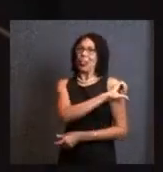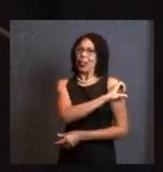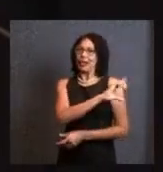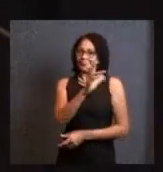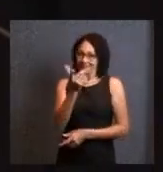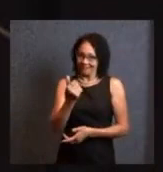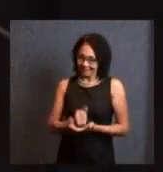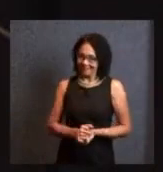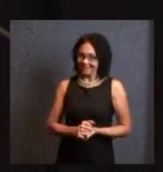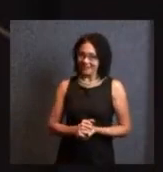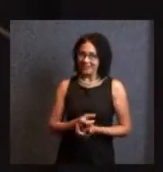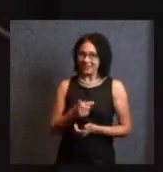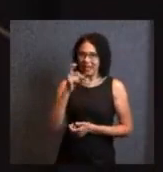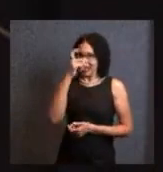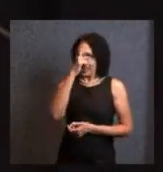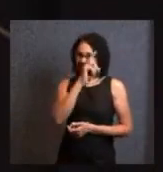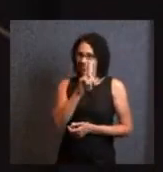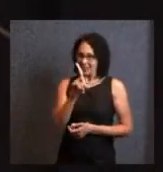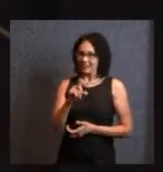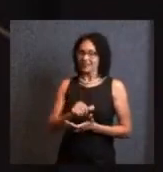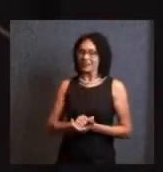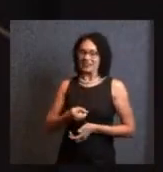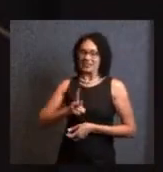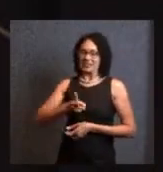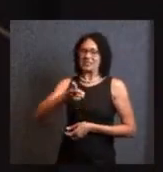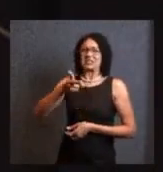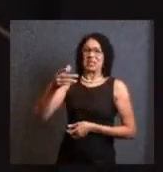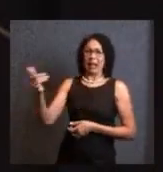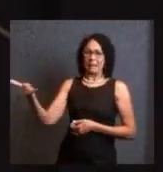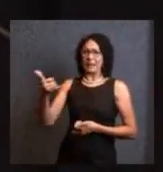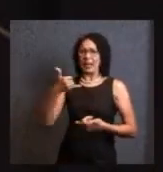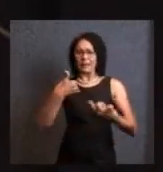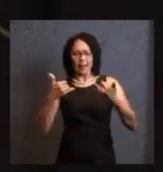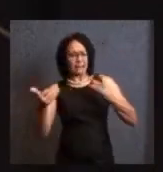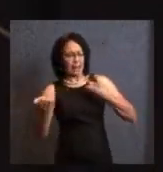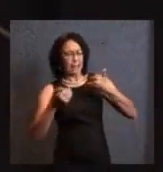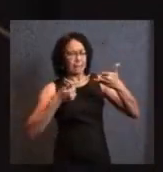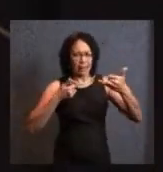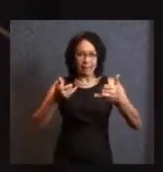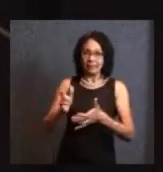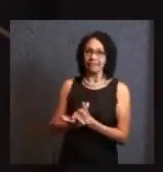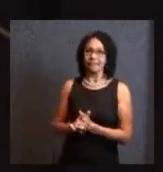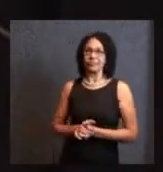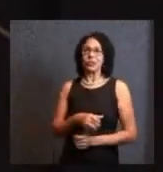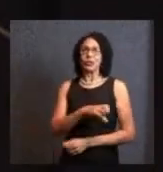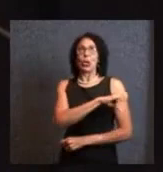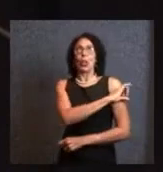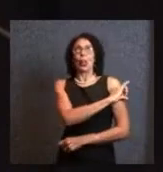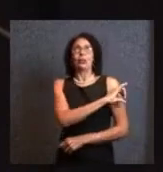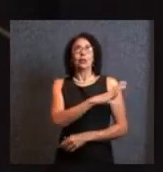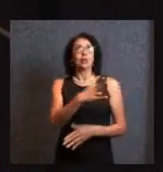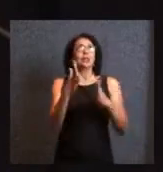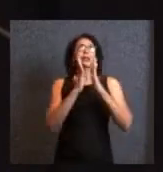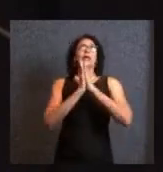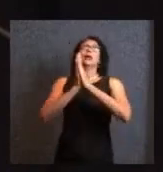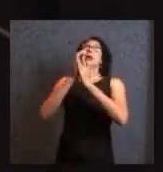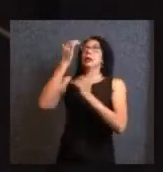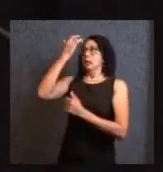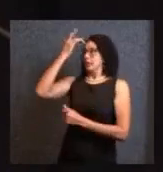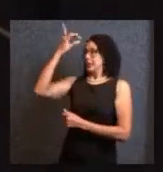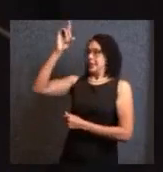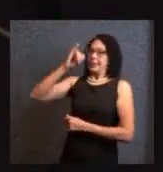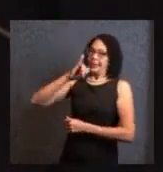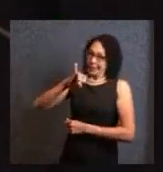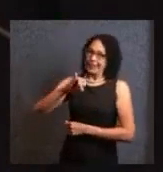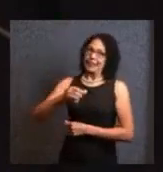é difícil a gente ouvir professores dos anos finais dizerem assim: meu Deus, se eu tivesse